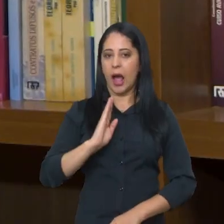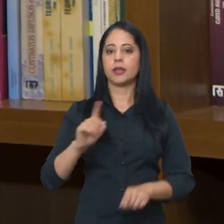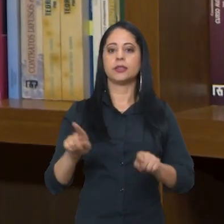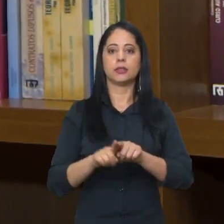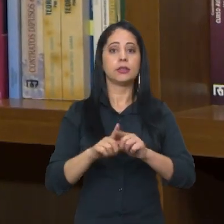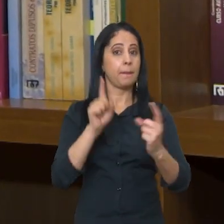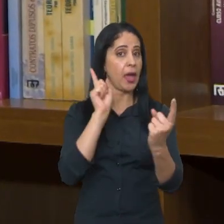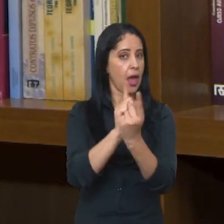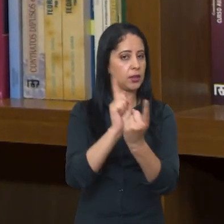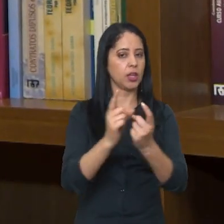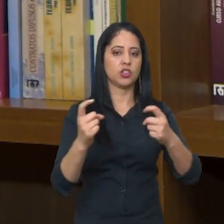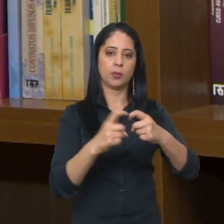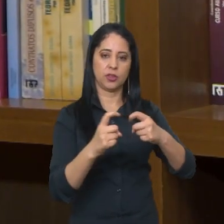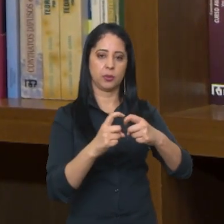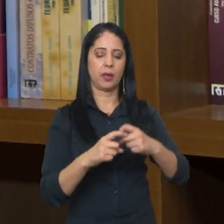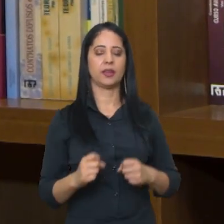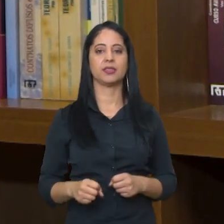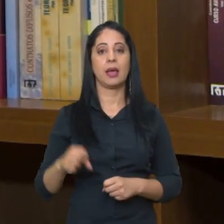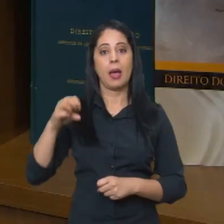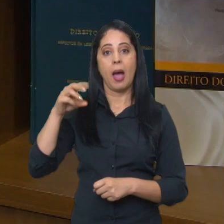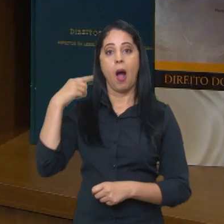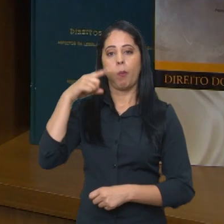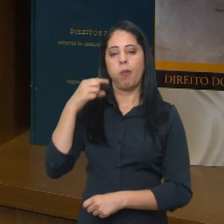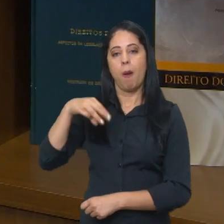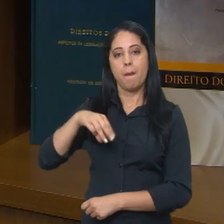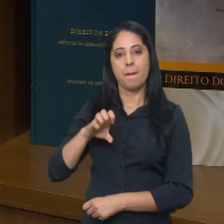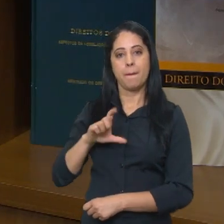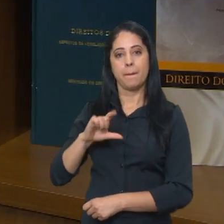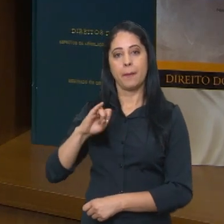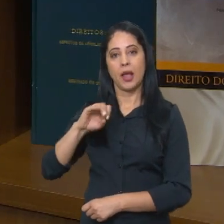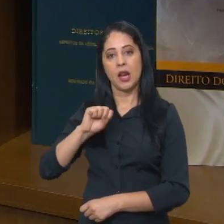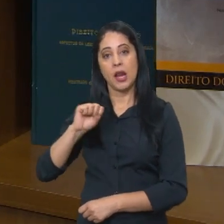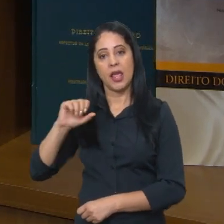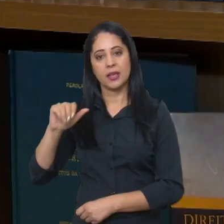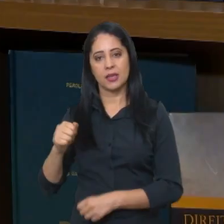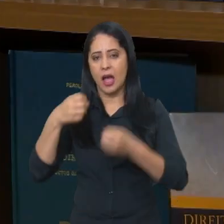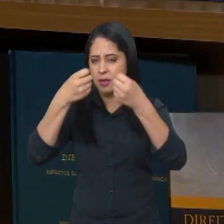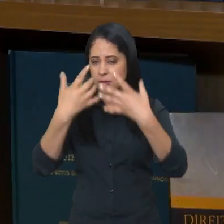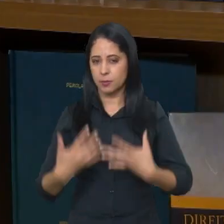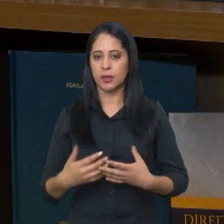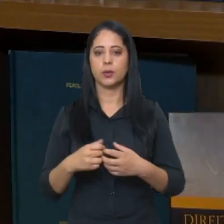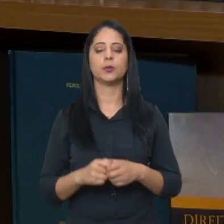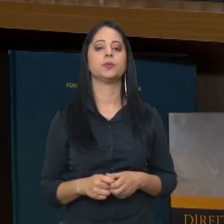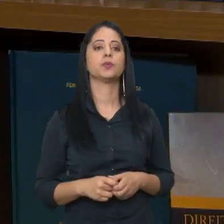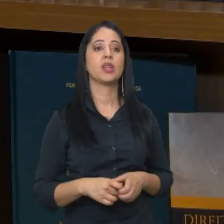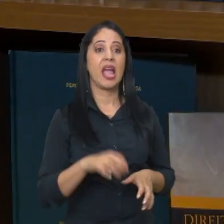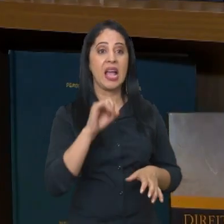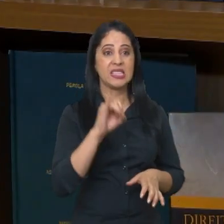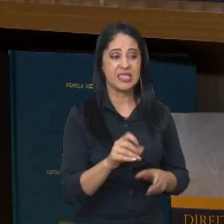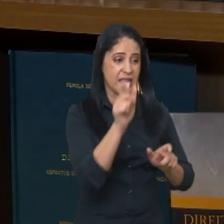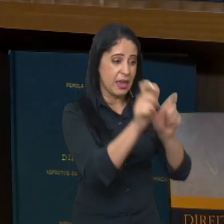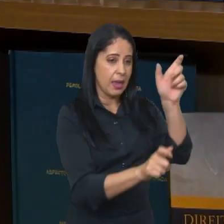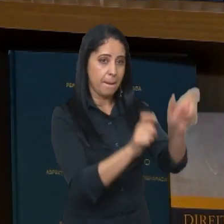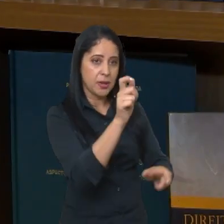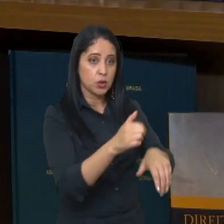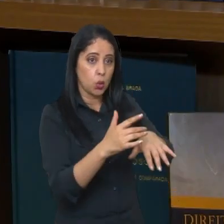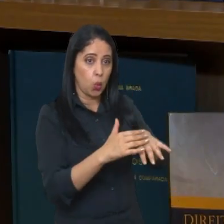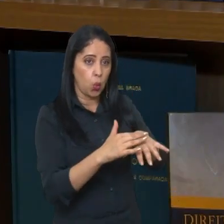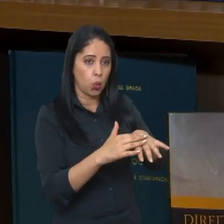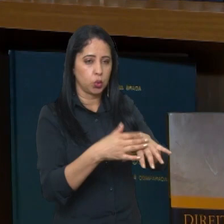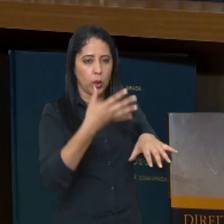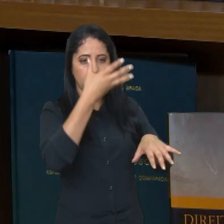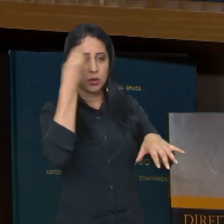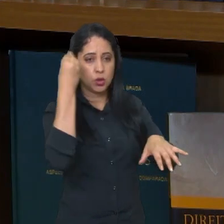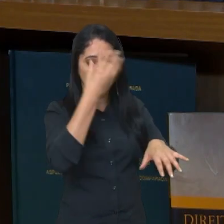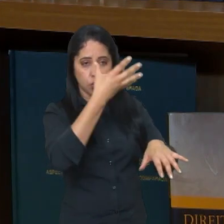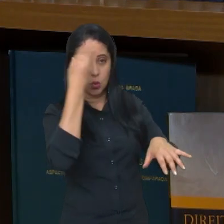A advogada Pérola Melissa Viana Braga explicou outros direitos. As pessoas portadoras de Alzheimer que já tenham